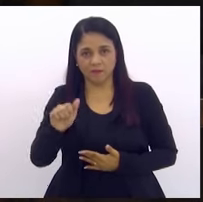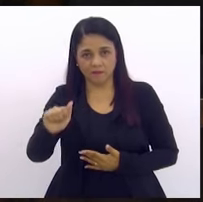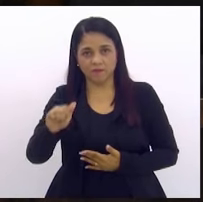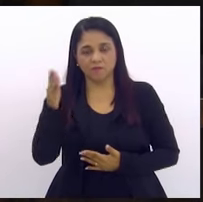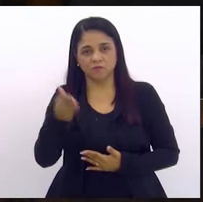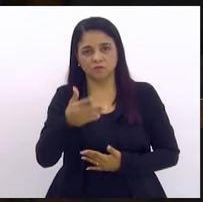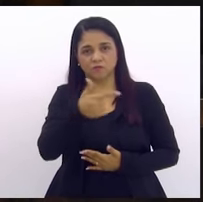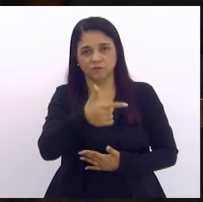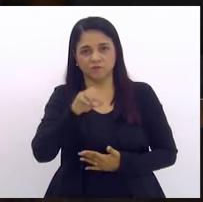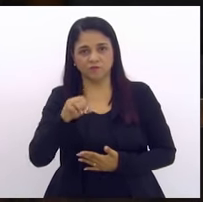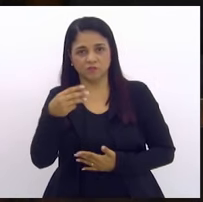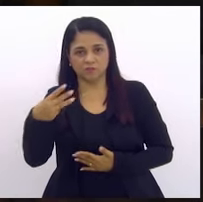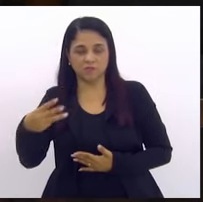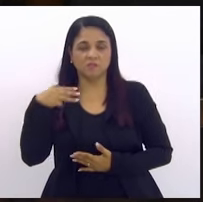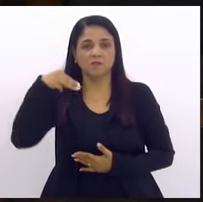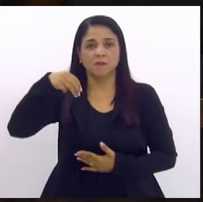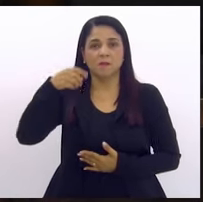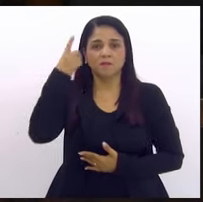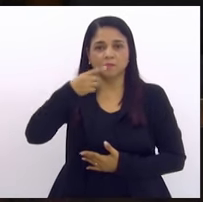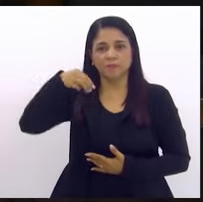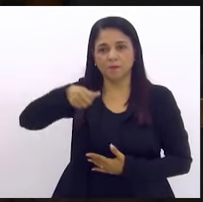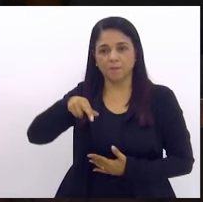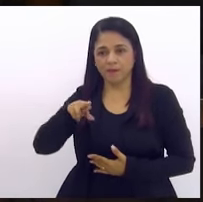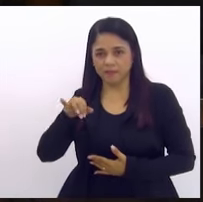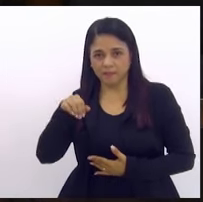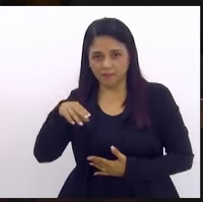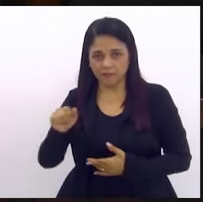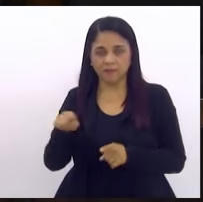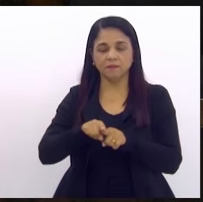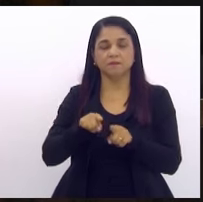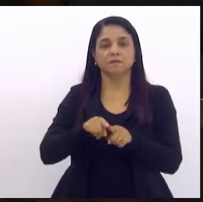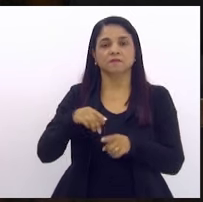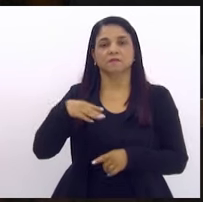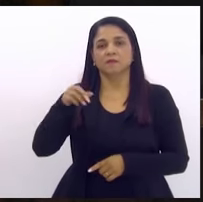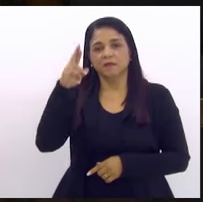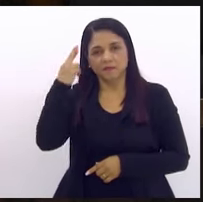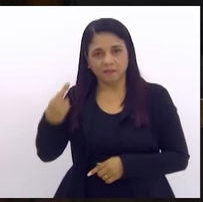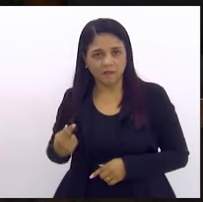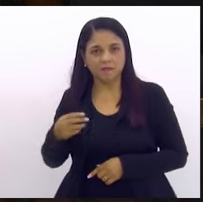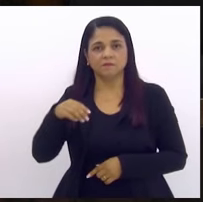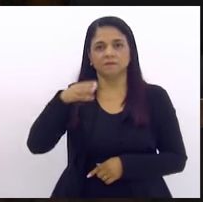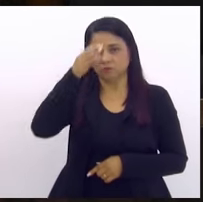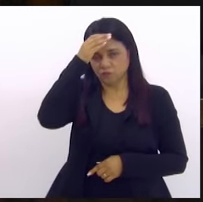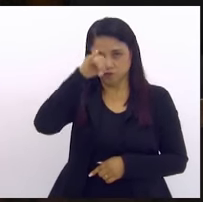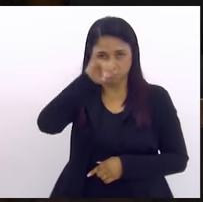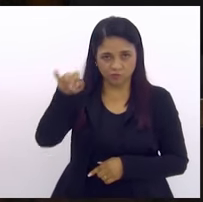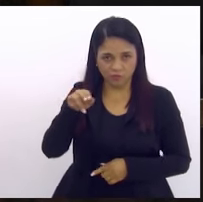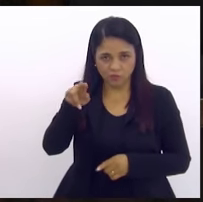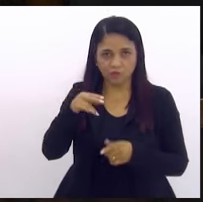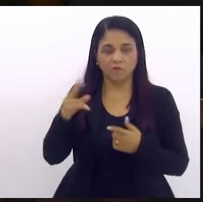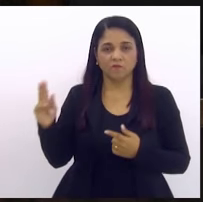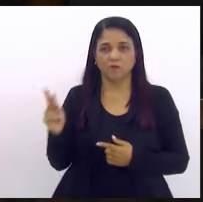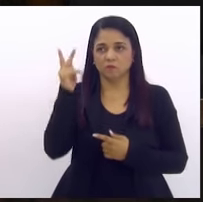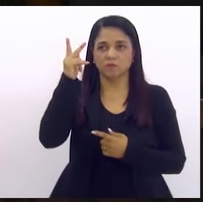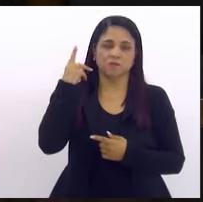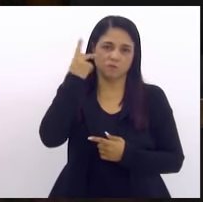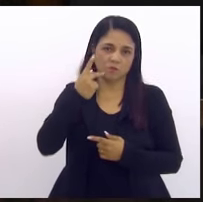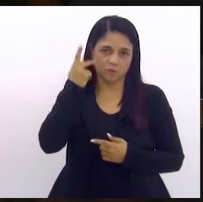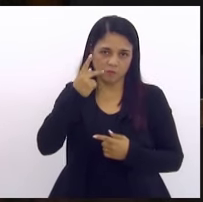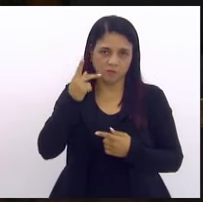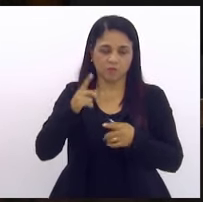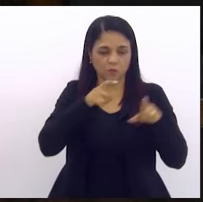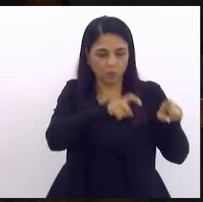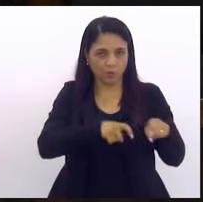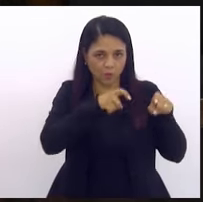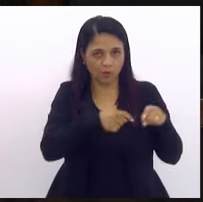365/2023, de autoria dos deputados Marina do MST, Renata Souza e Tia Ju, que institui a política estadual de valorização da mulher no campo e